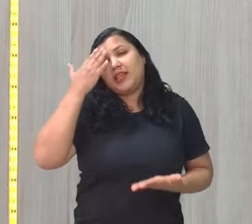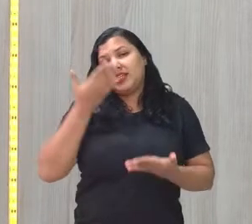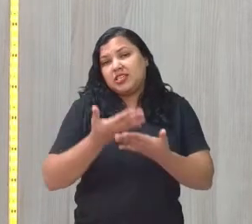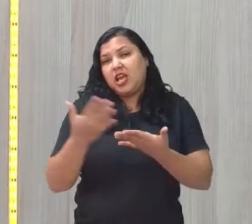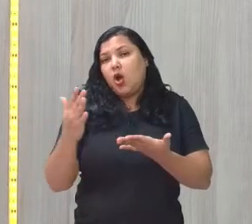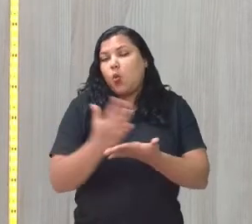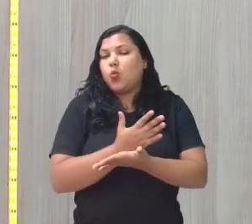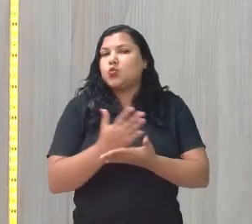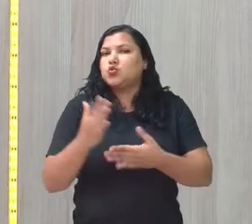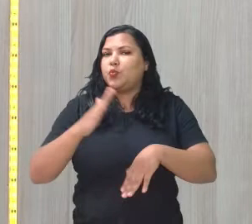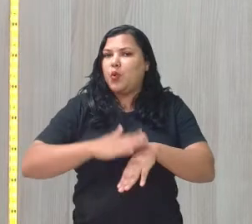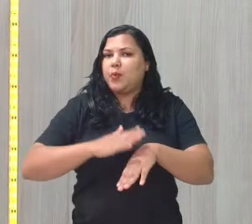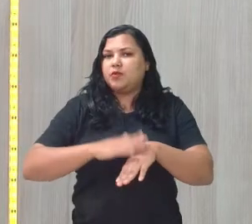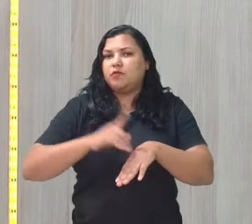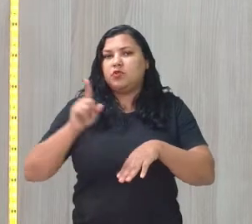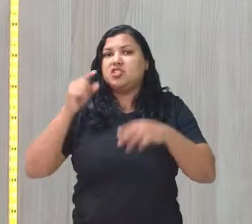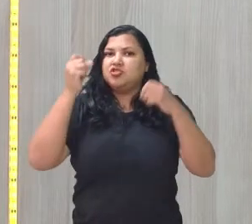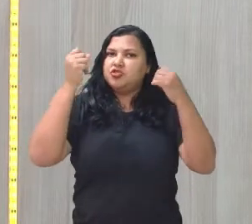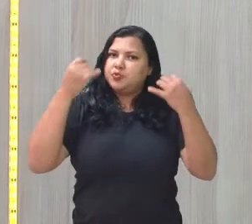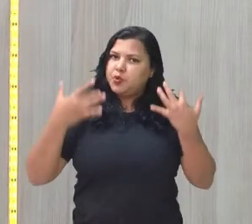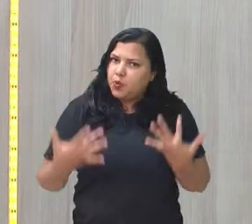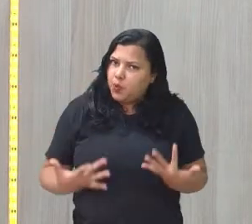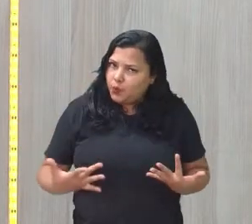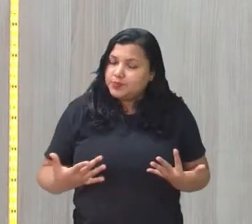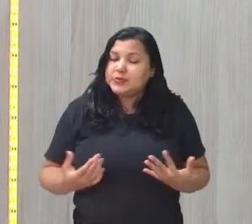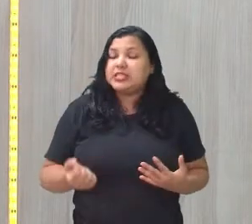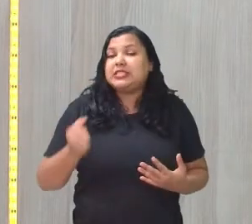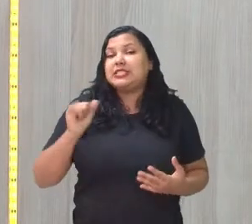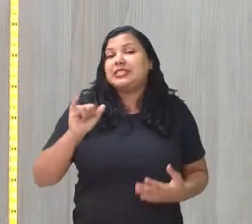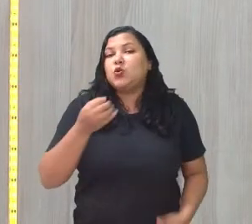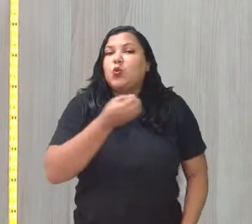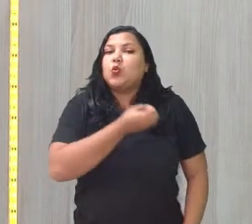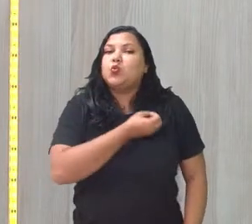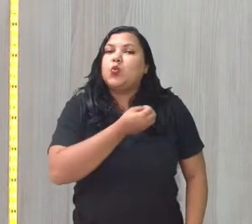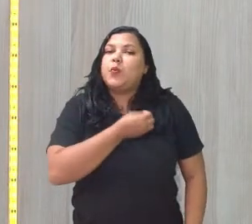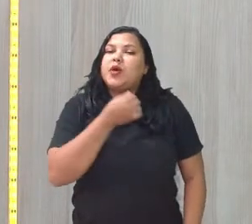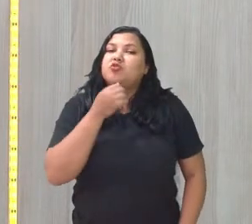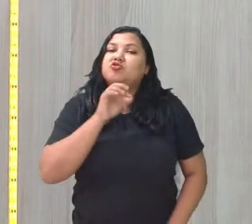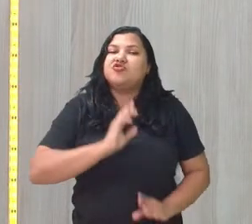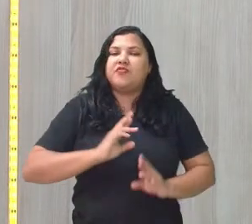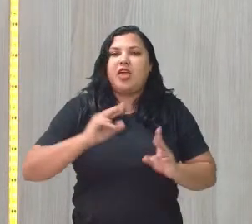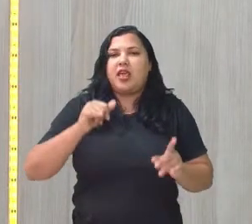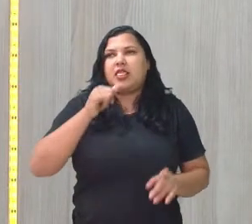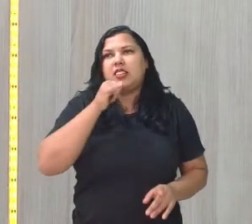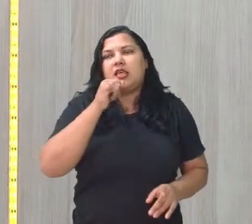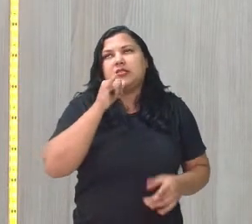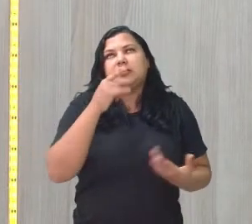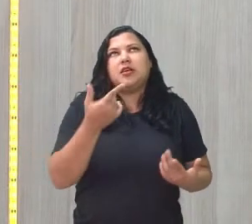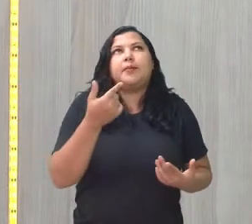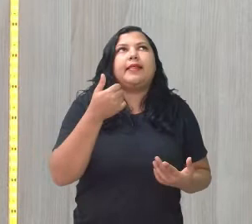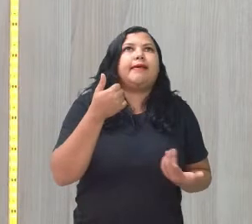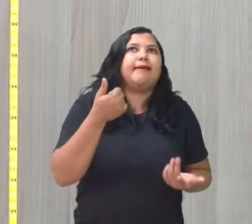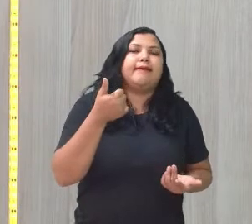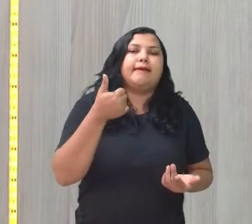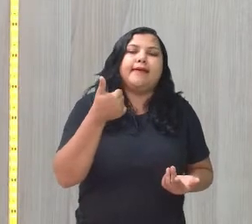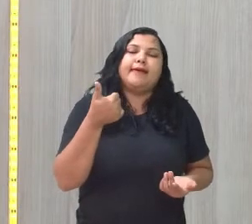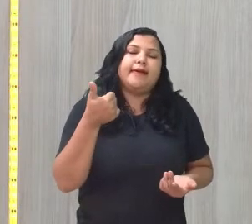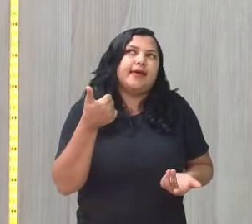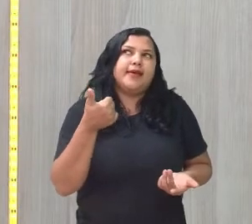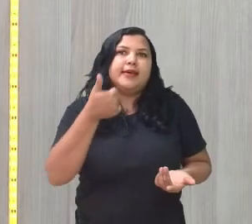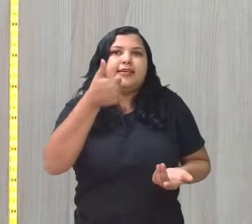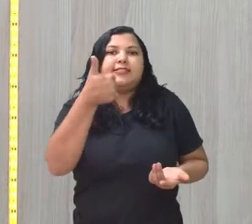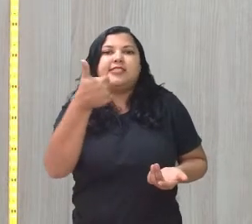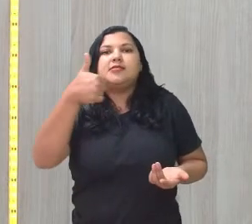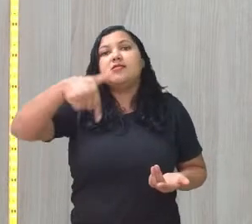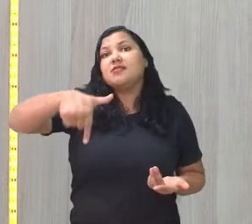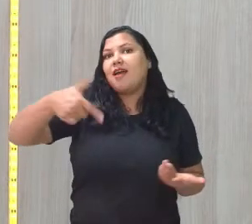algumas situações, como você falou, né, quando não for um número terminado em pelo menos 2 zeros, por exemplo, né, porque pelo que eu percebi